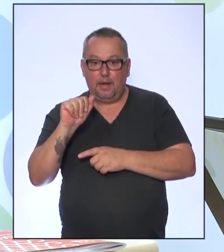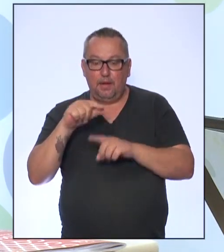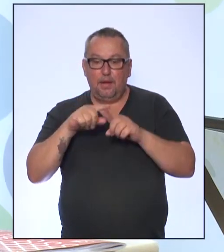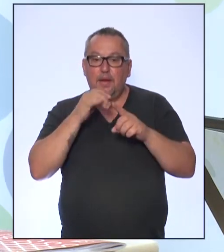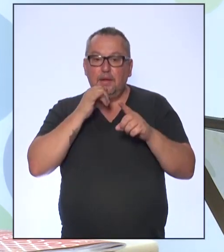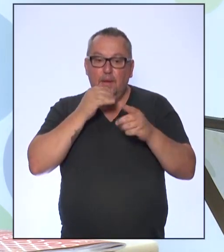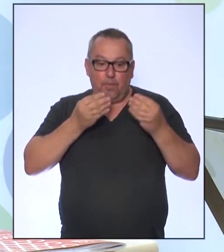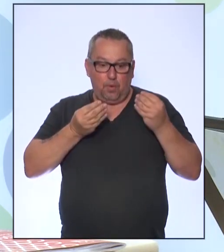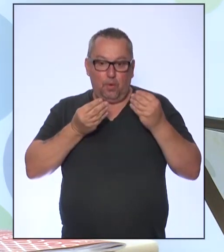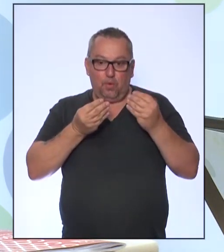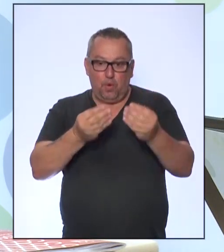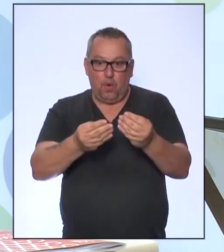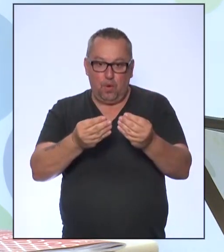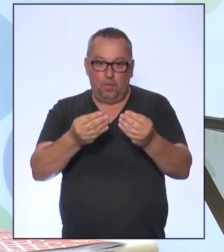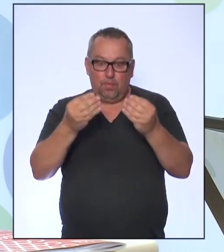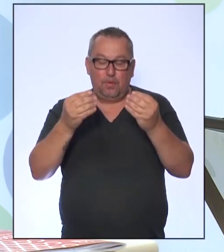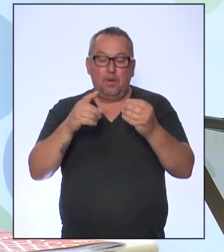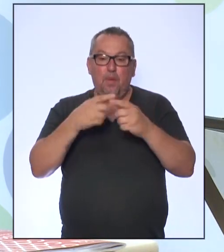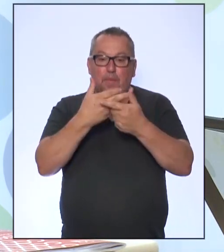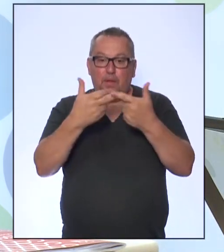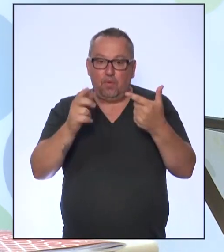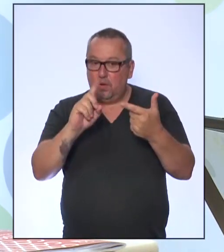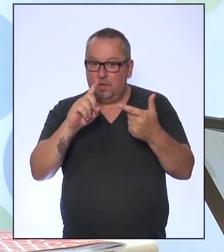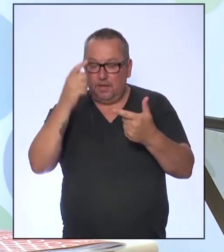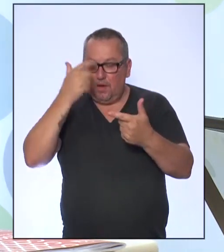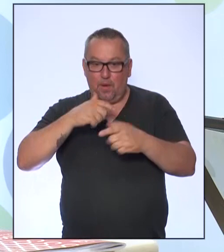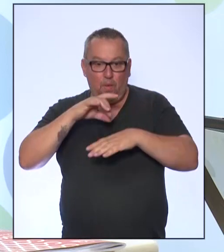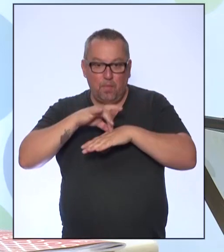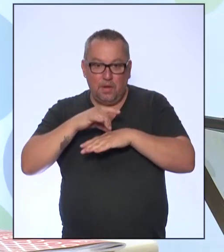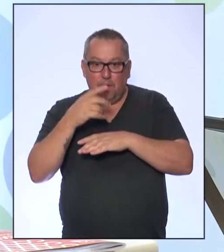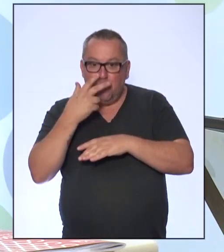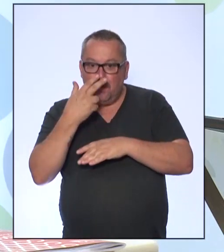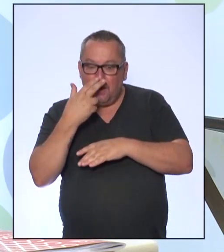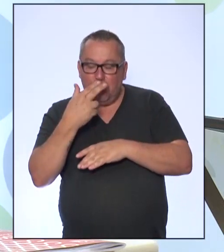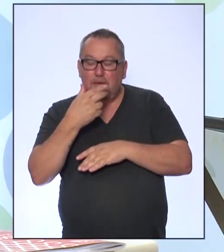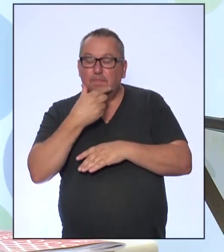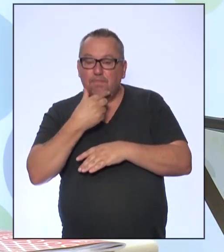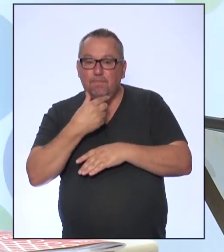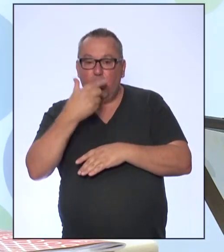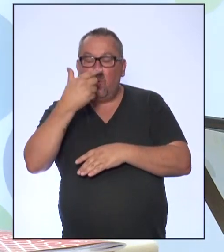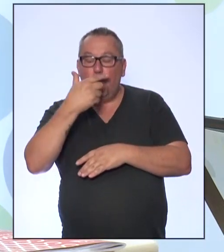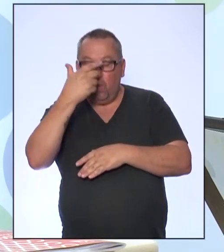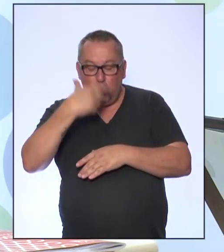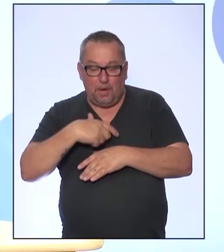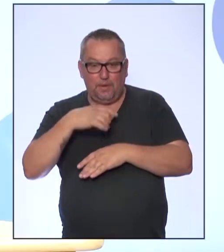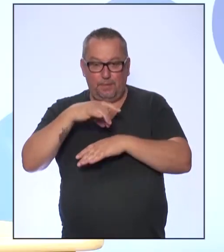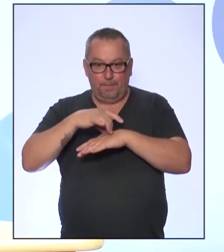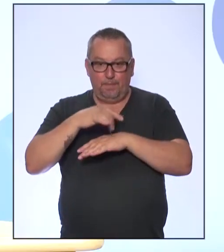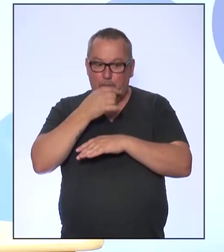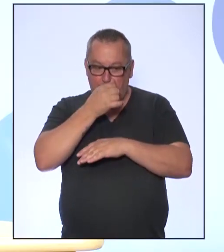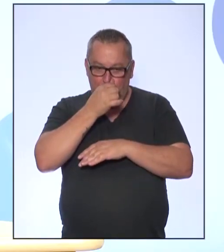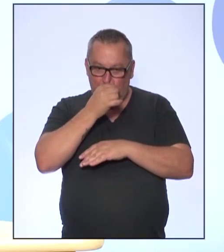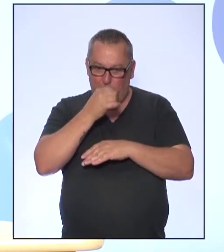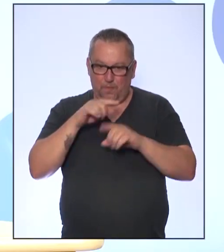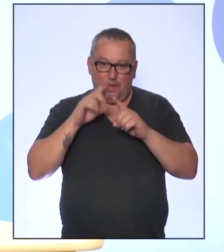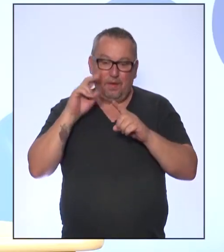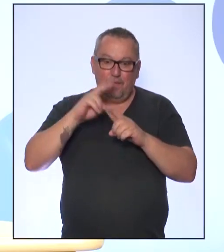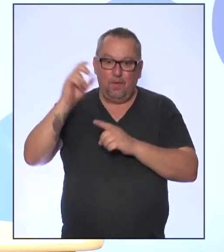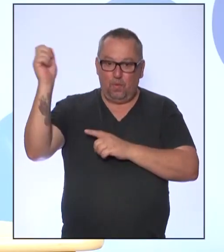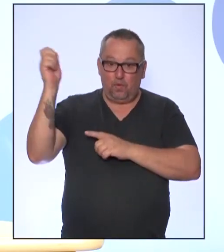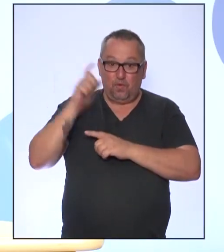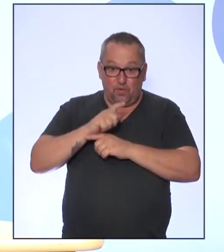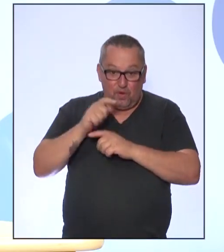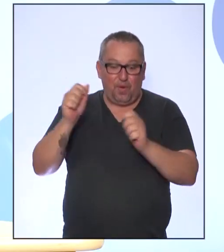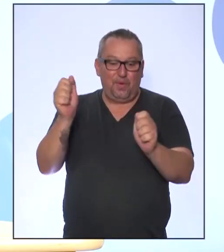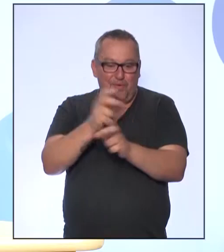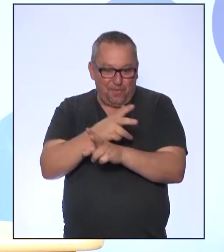humanas, certo? A seres inumanos. Então, essa é a prosopopeia. Que foi até com a situação em que o sol e o vento estavam